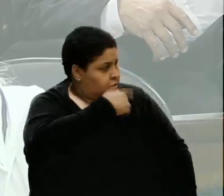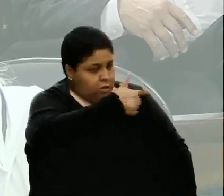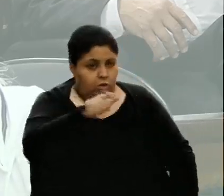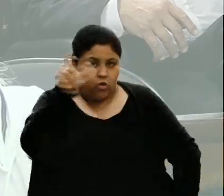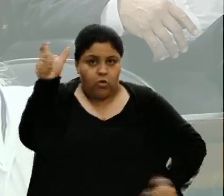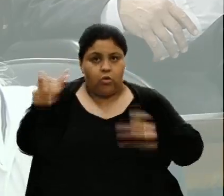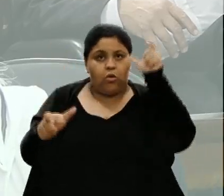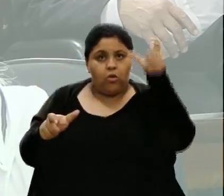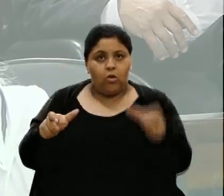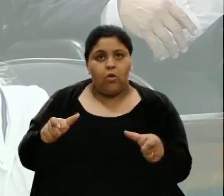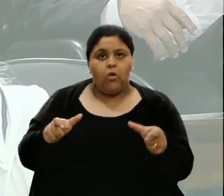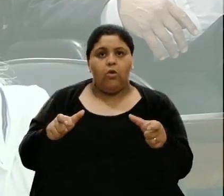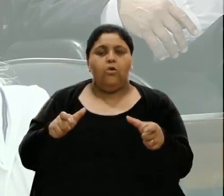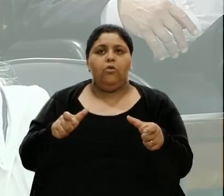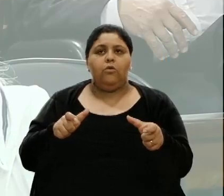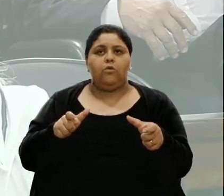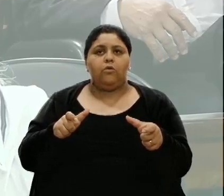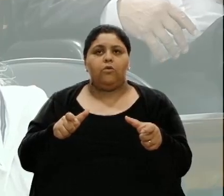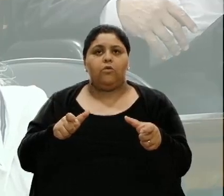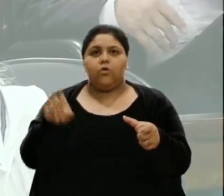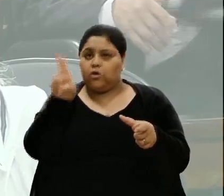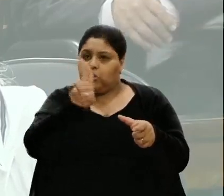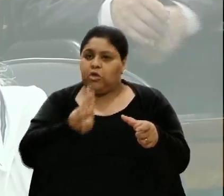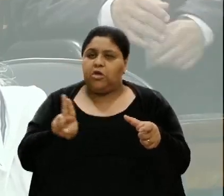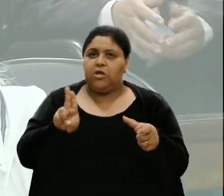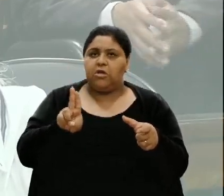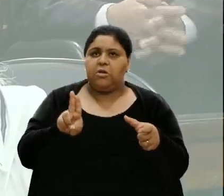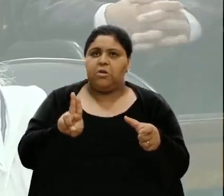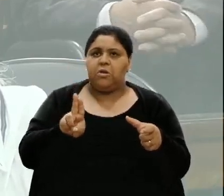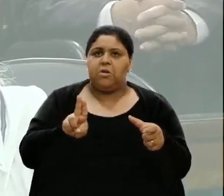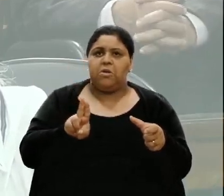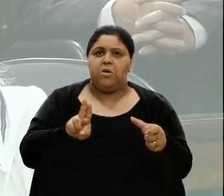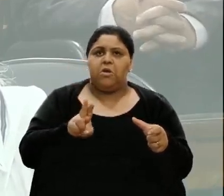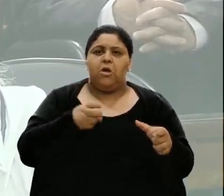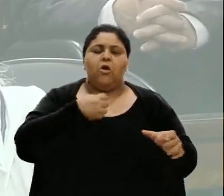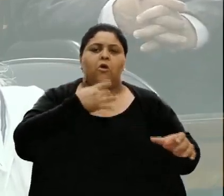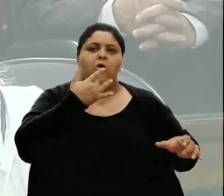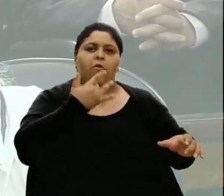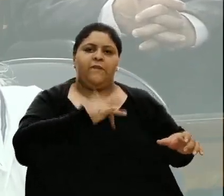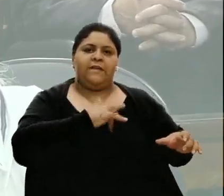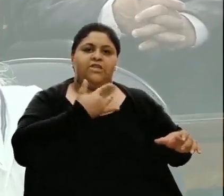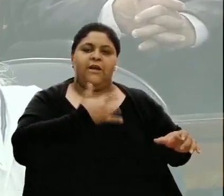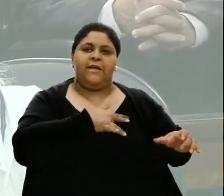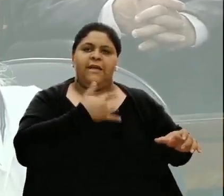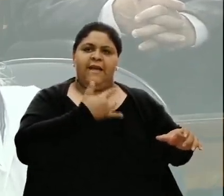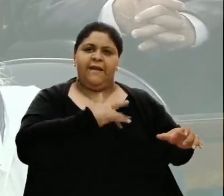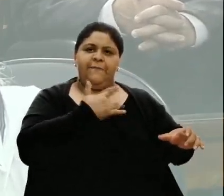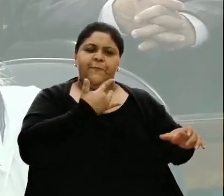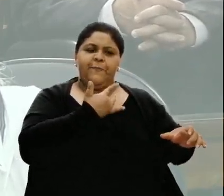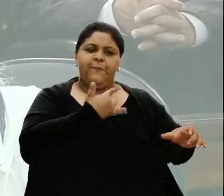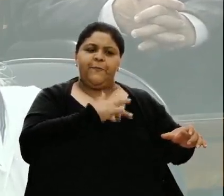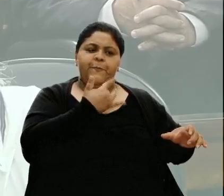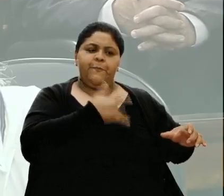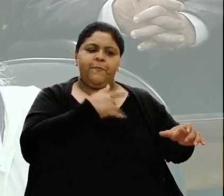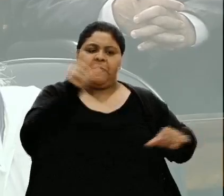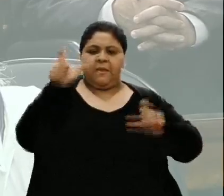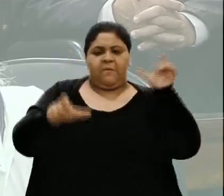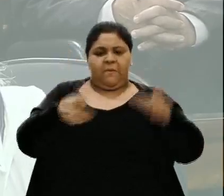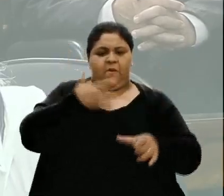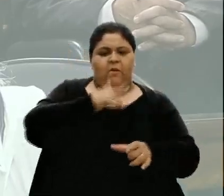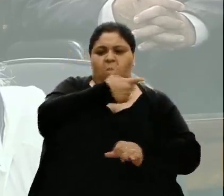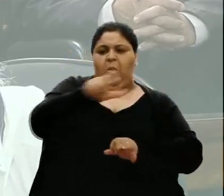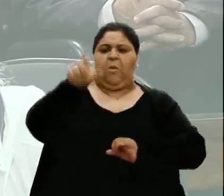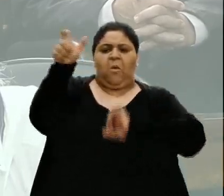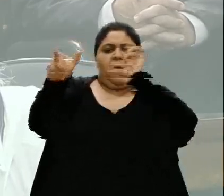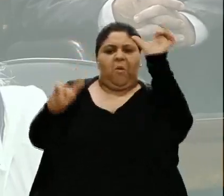e invadem? Grileiro, que iludem esses coitadinhos aí, que não tem onde morar, que vêm de outros municípios, e depois vão lá e revendem as terras para outras pessoas, daí vai